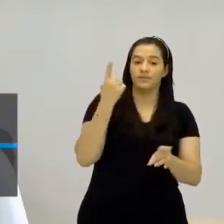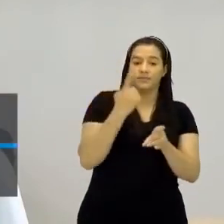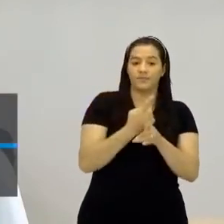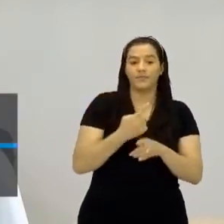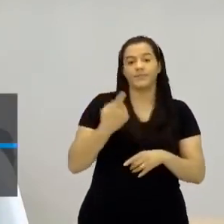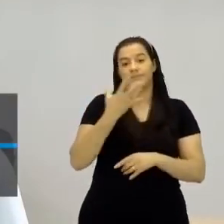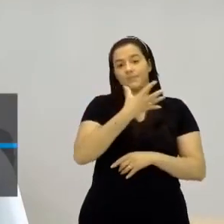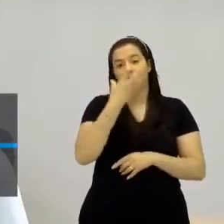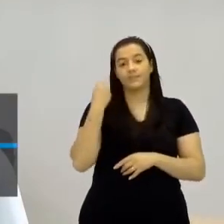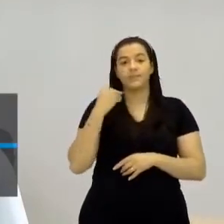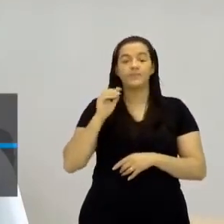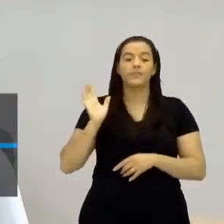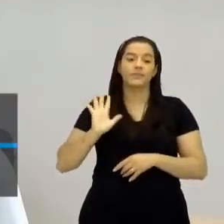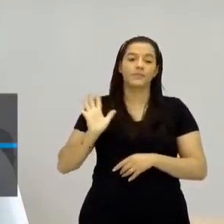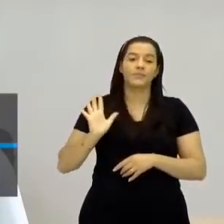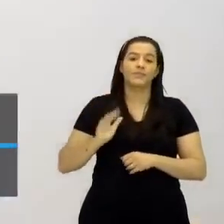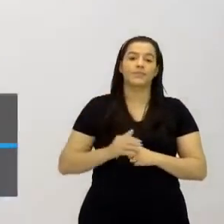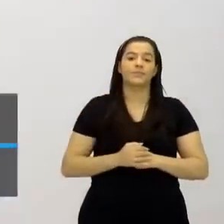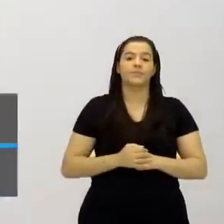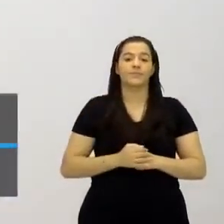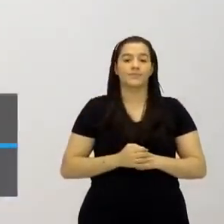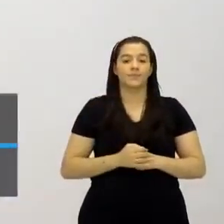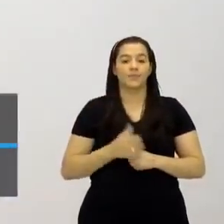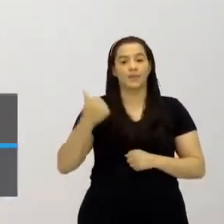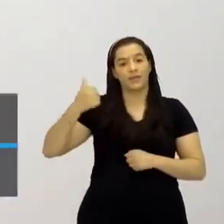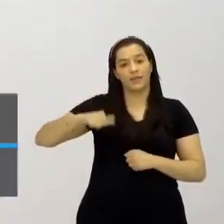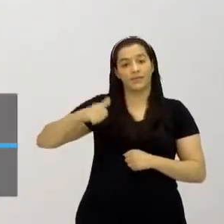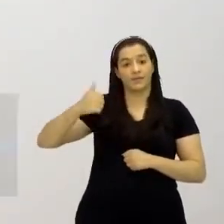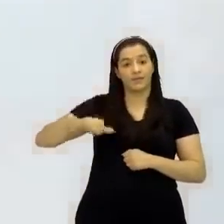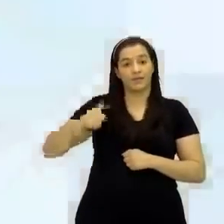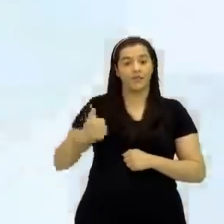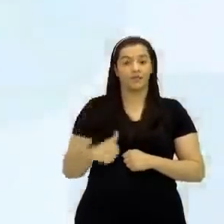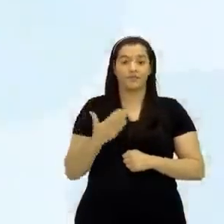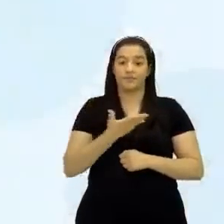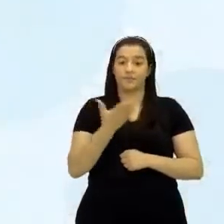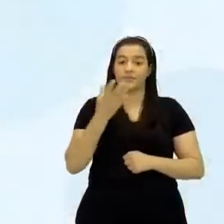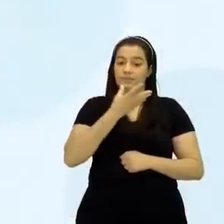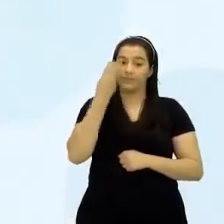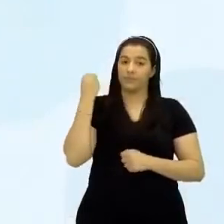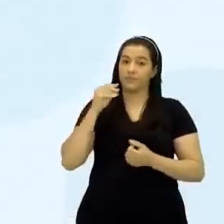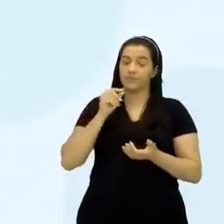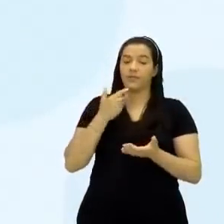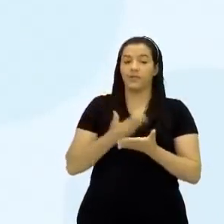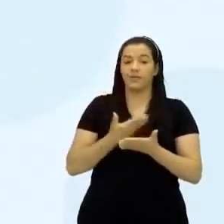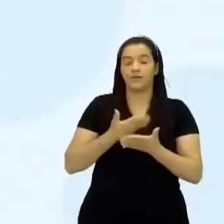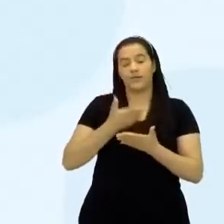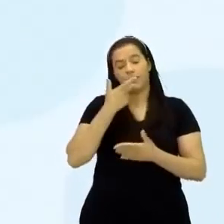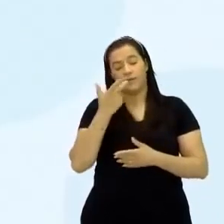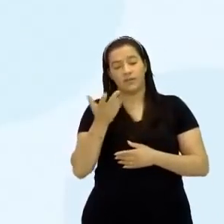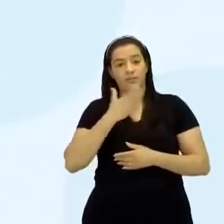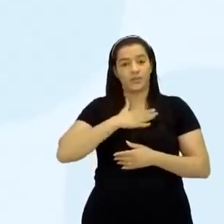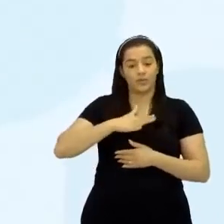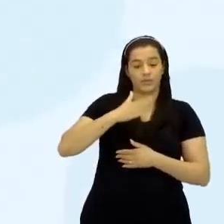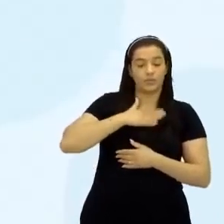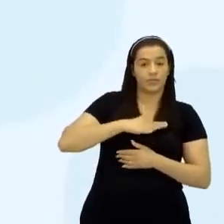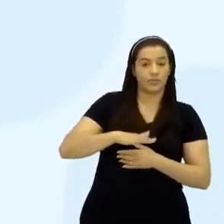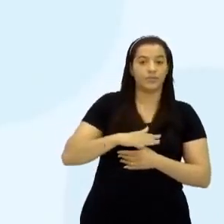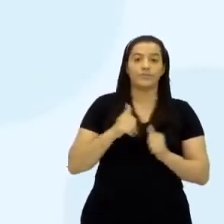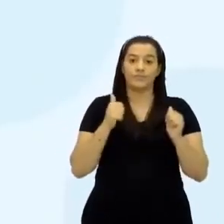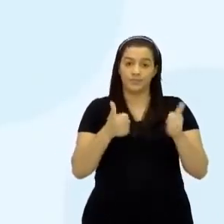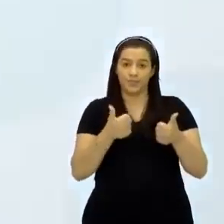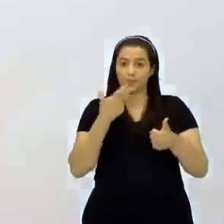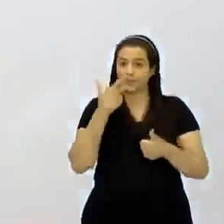tá certo? Um beijinho e até a semana que vem. Olha só, nossa avaliação aí. Diga se gostou. Se gostou, gostou. Se não gostou, fala